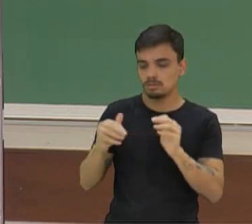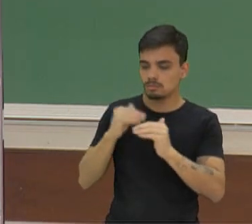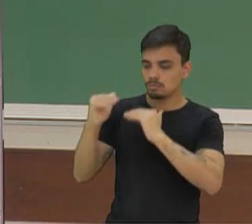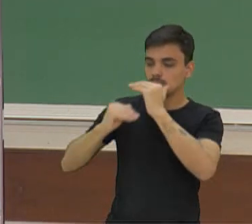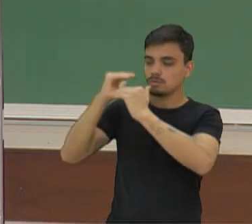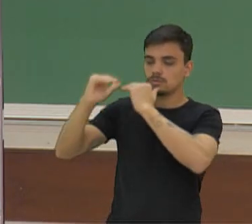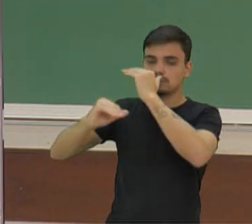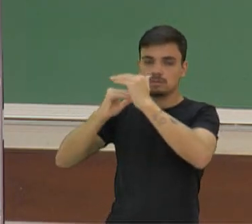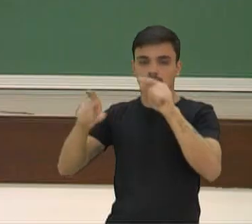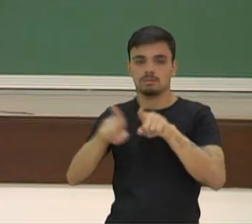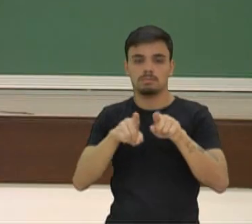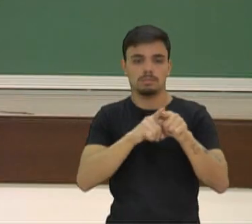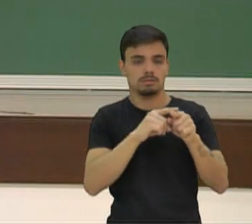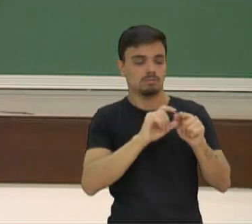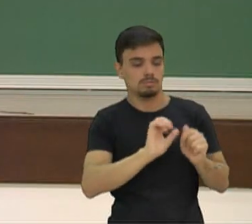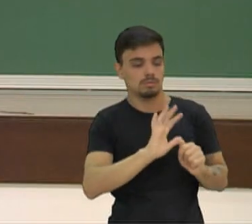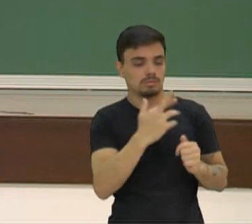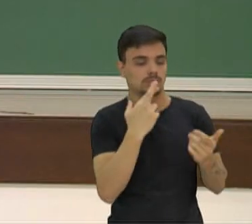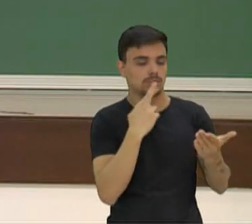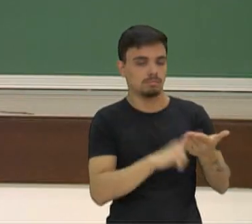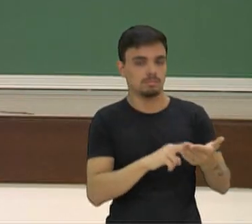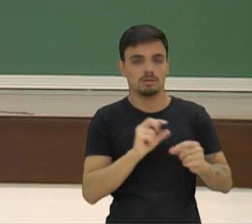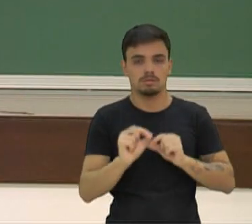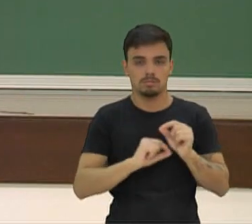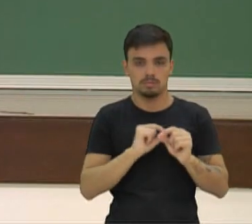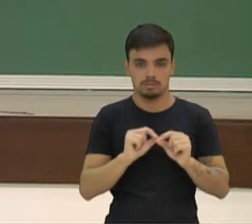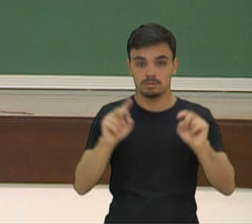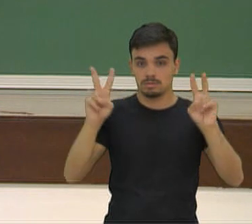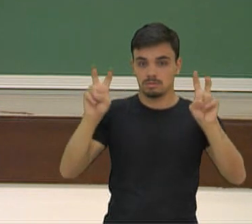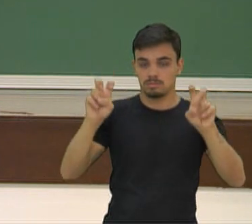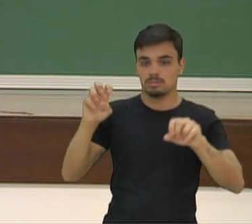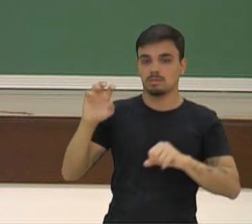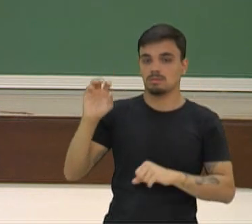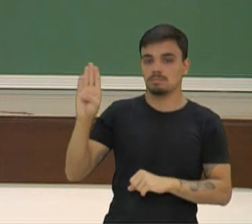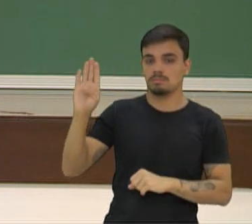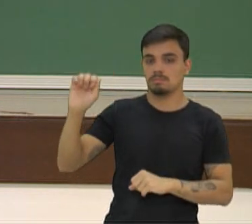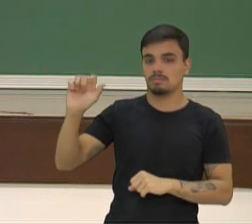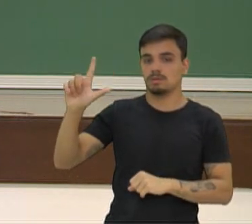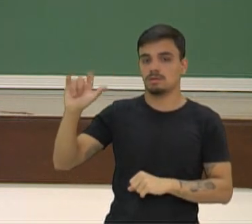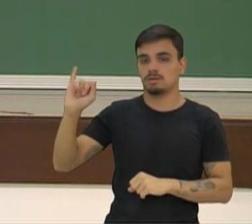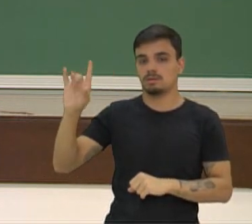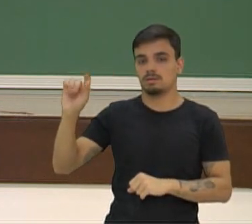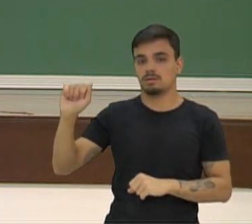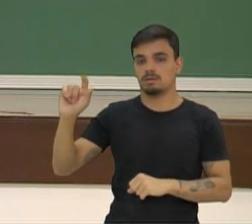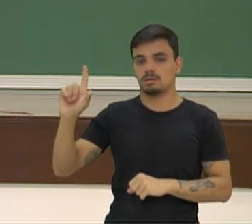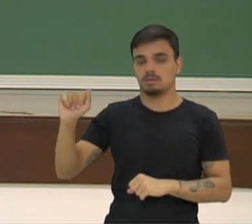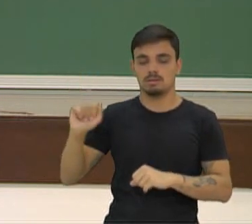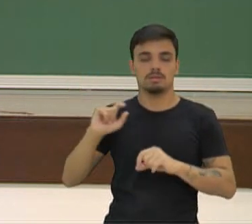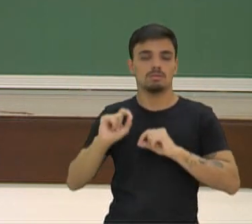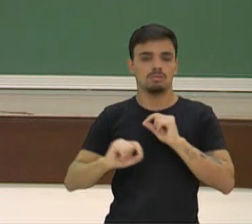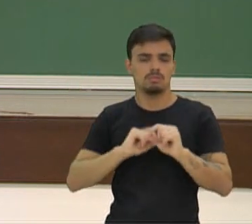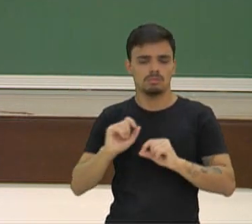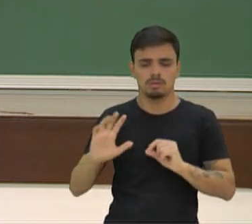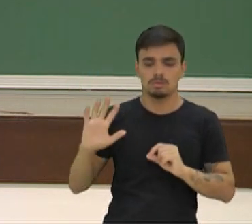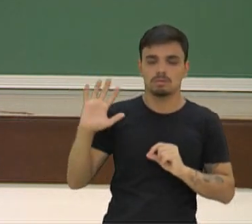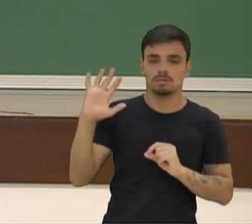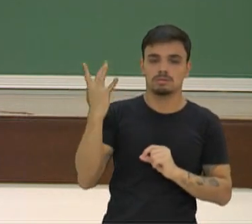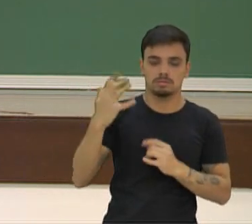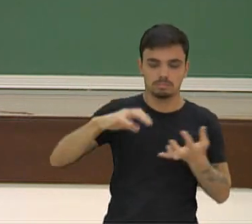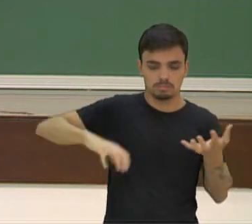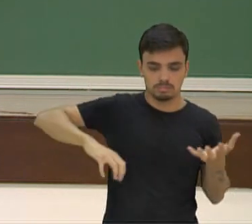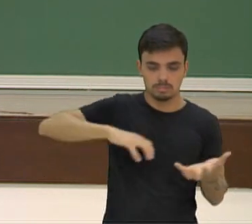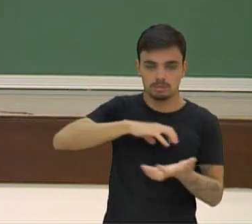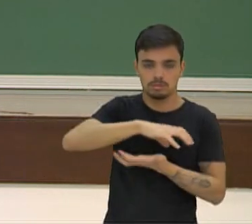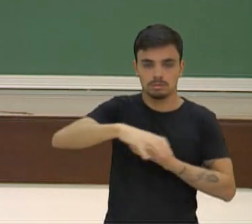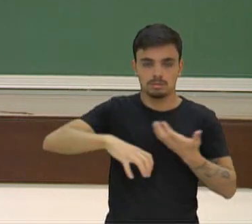resultados. Então, hoje vamos falar sobre a Balaiada. O que fez gerar essa revolta? E como